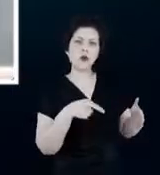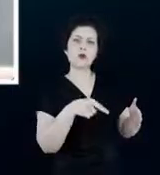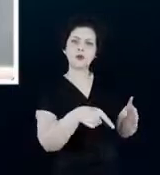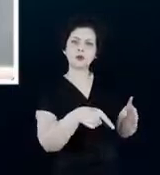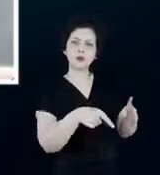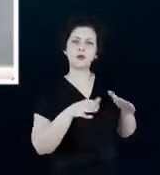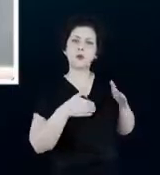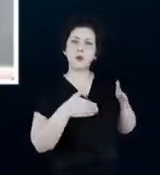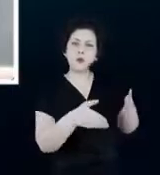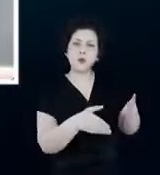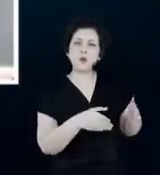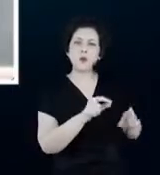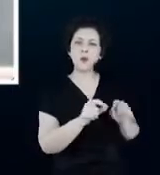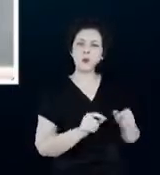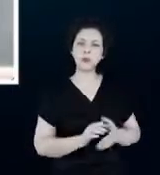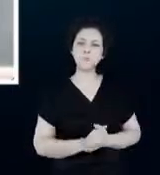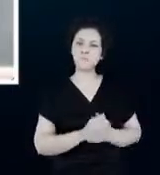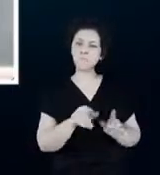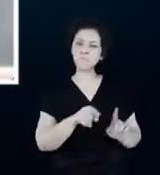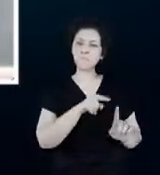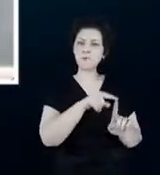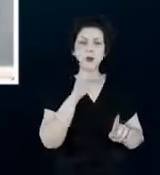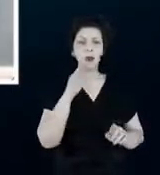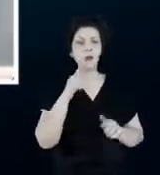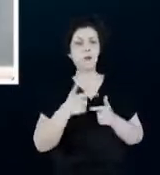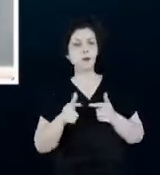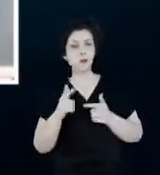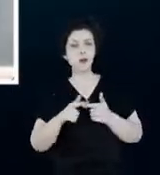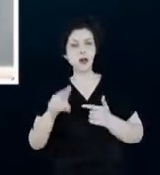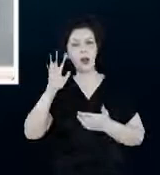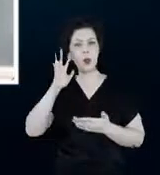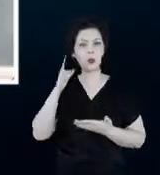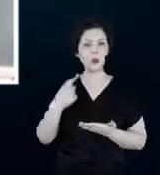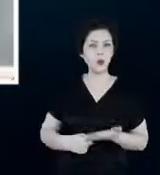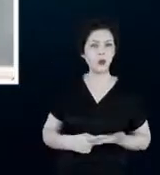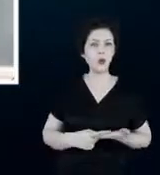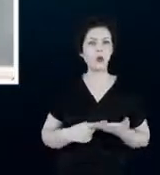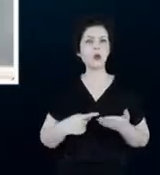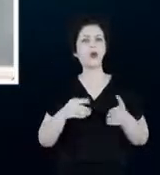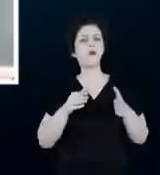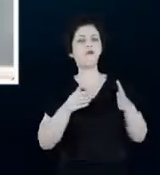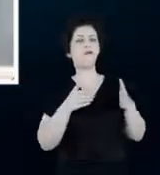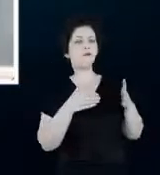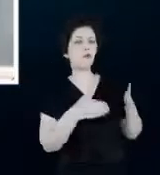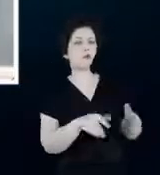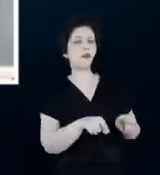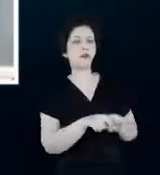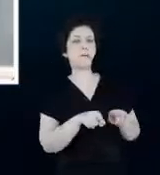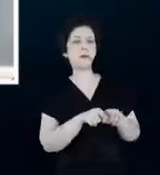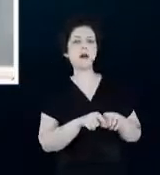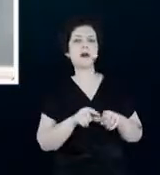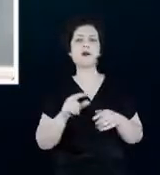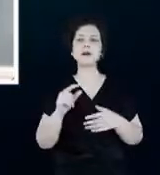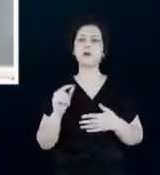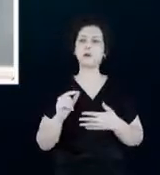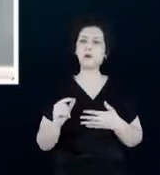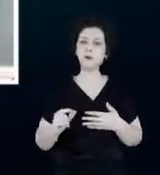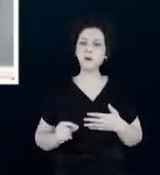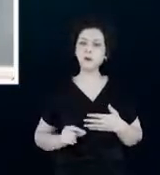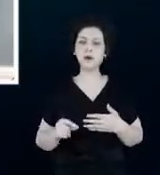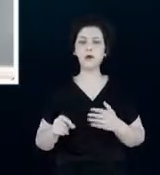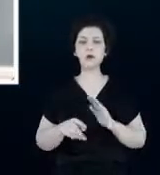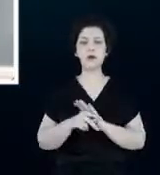orientado à resolução de problemas, esse foco orientado às questões aí